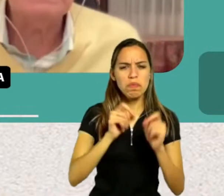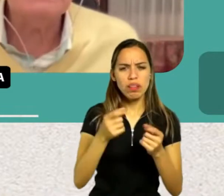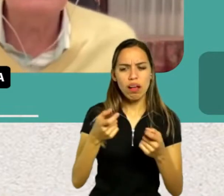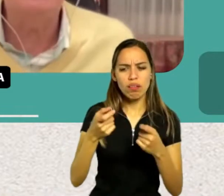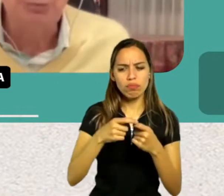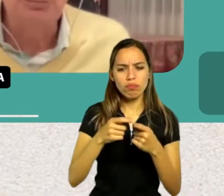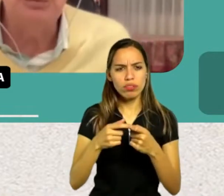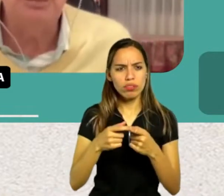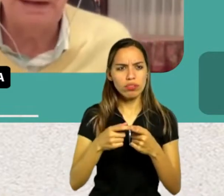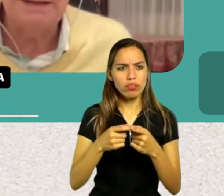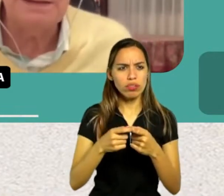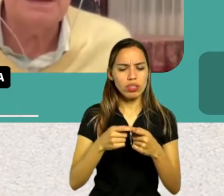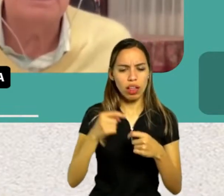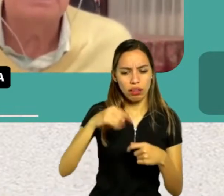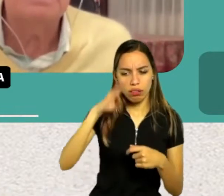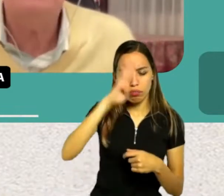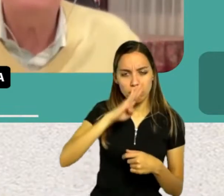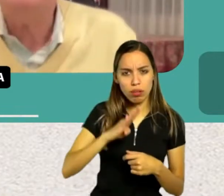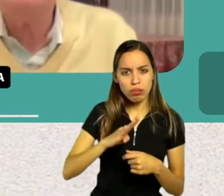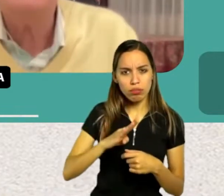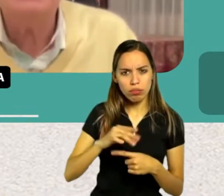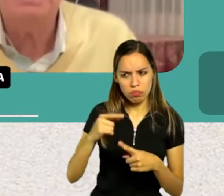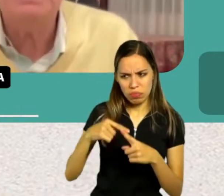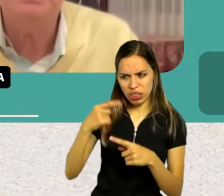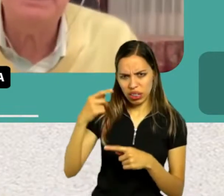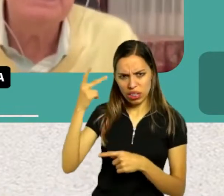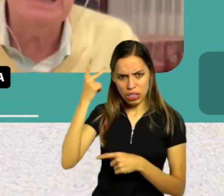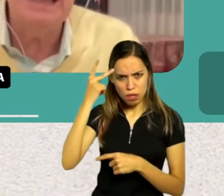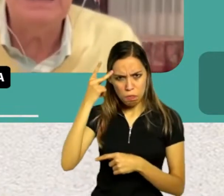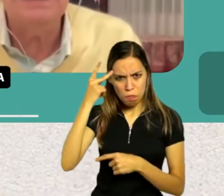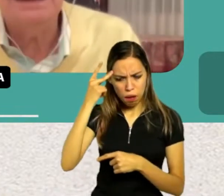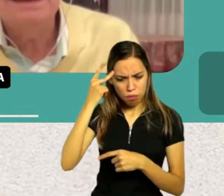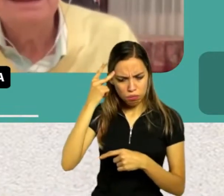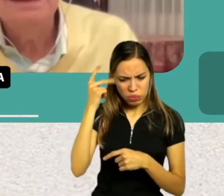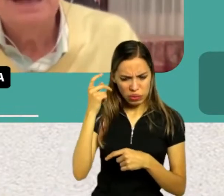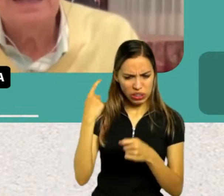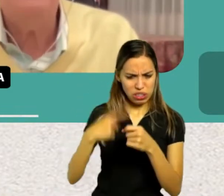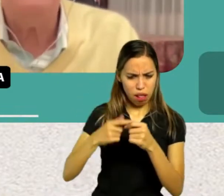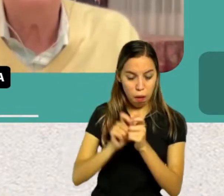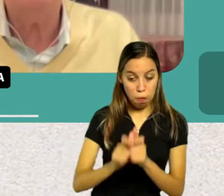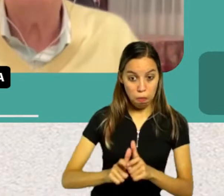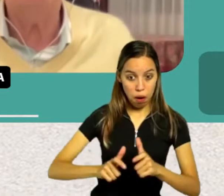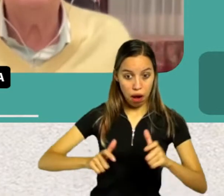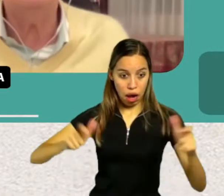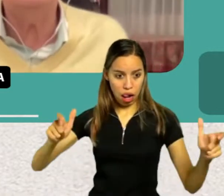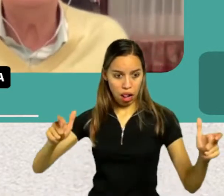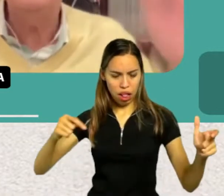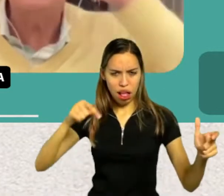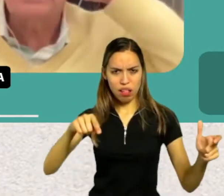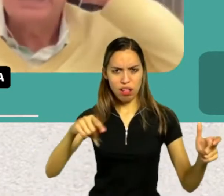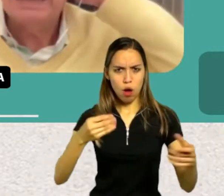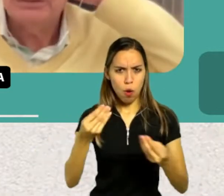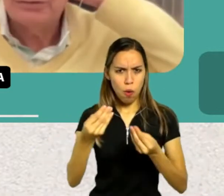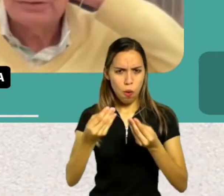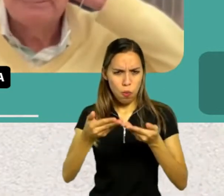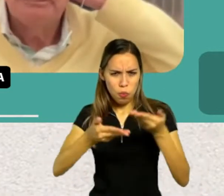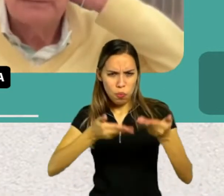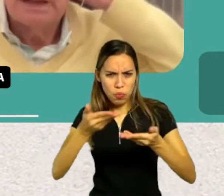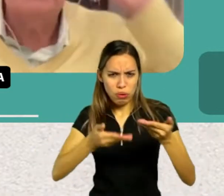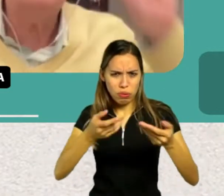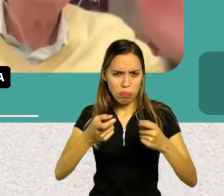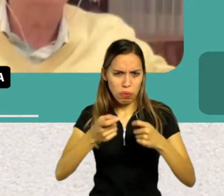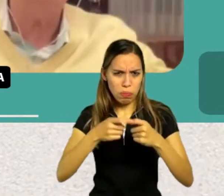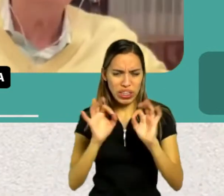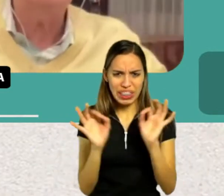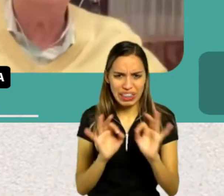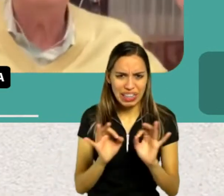mais crescia no país, você não tinha assistência médica para ninguém. Aí vem um bando de visionários